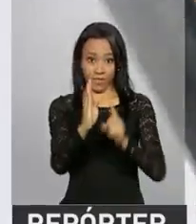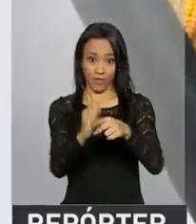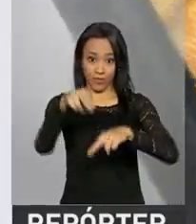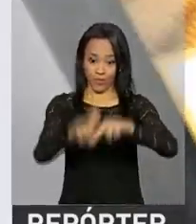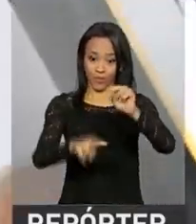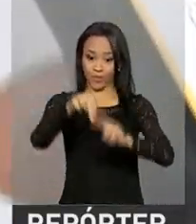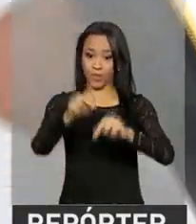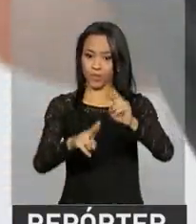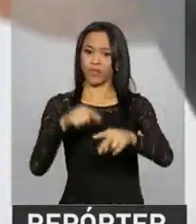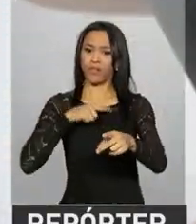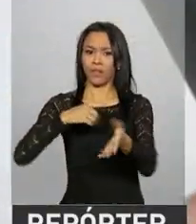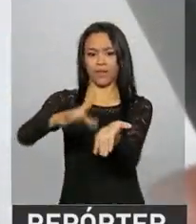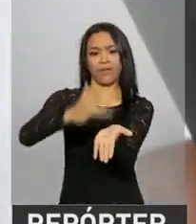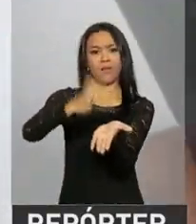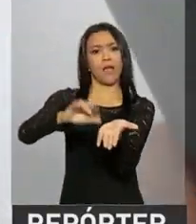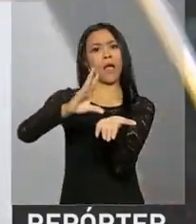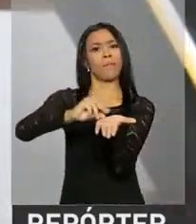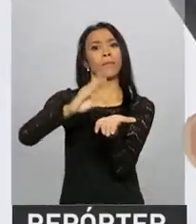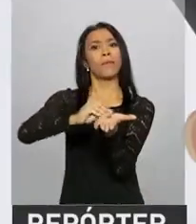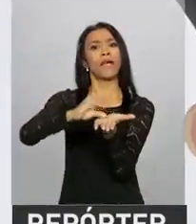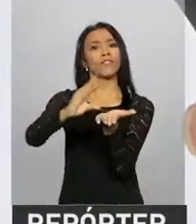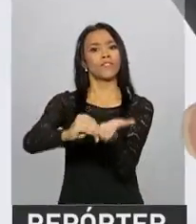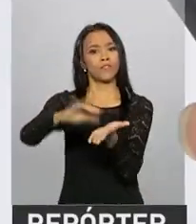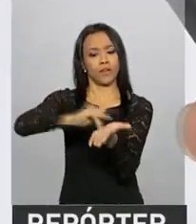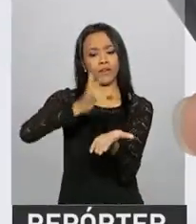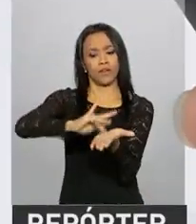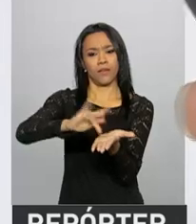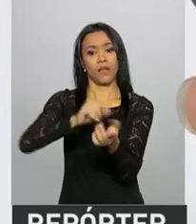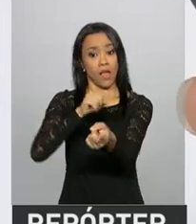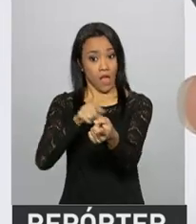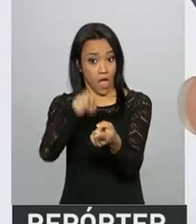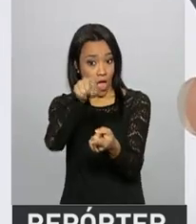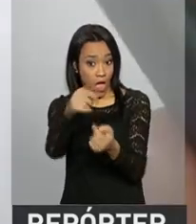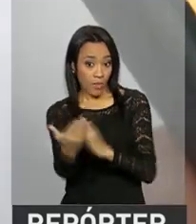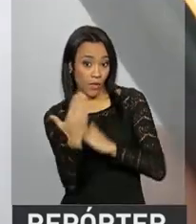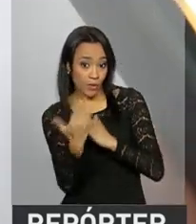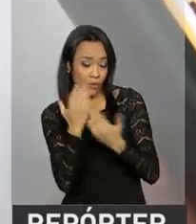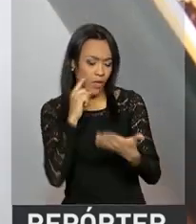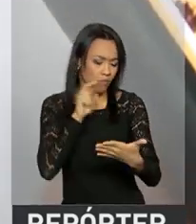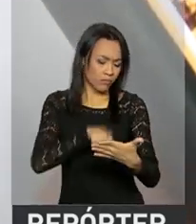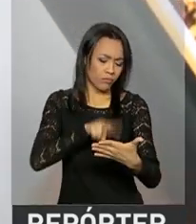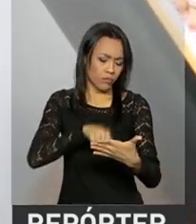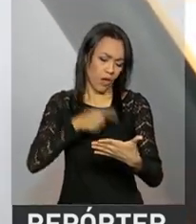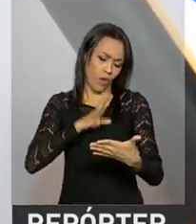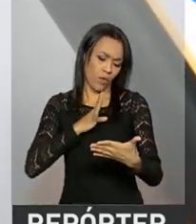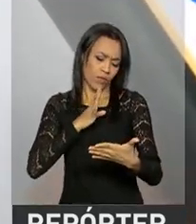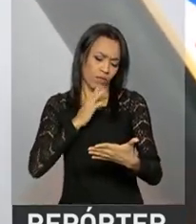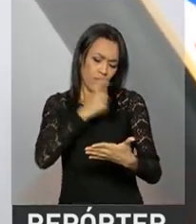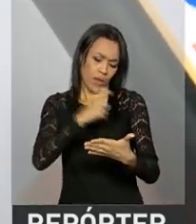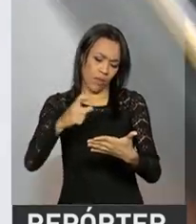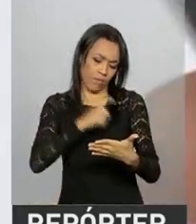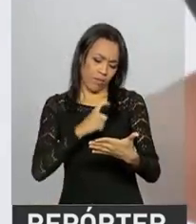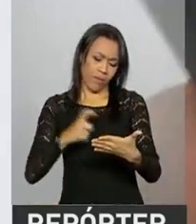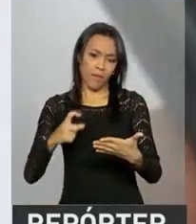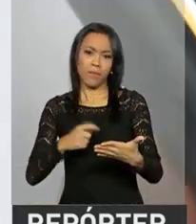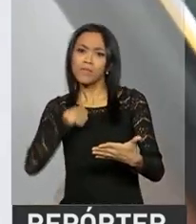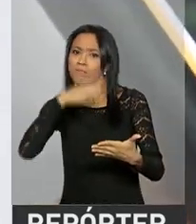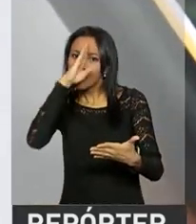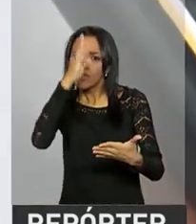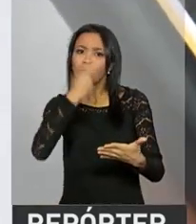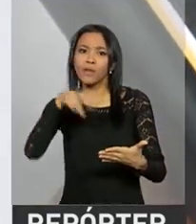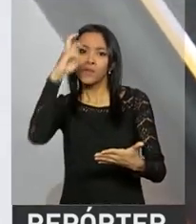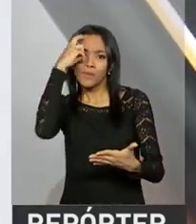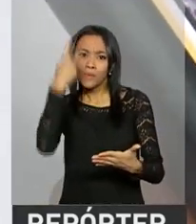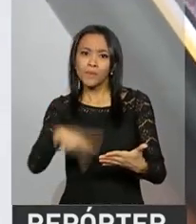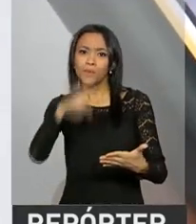um aplicativo para smartphones. A ideia é que a ferramenta sirva de guia para incentivar os turistas a conhecerem as principais